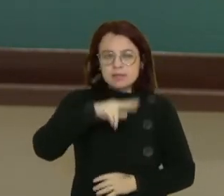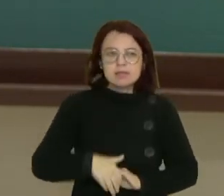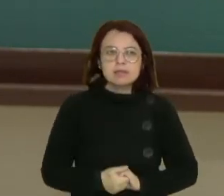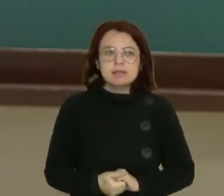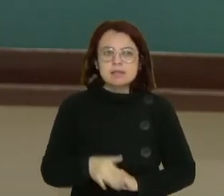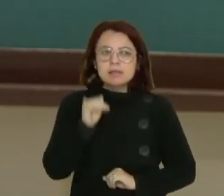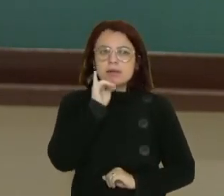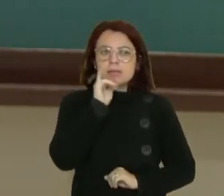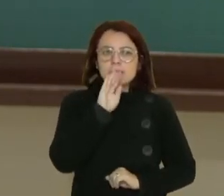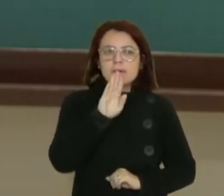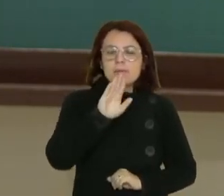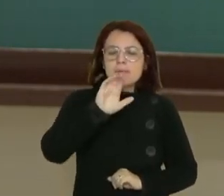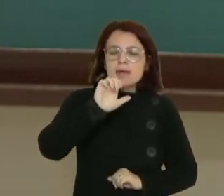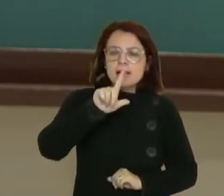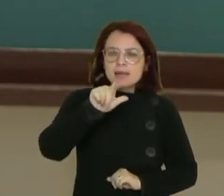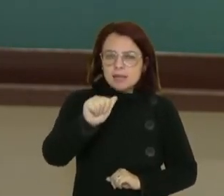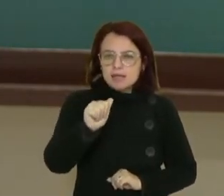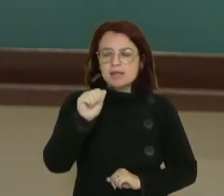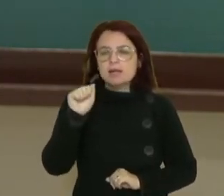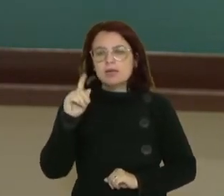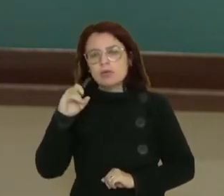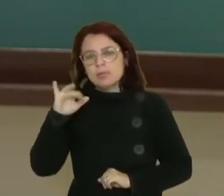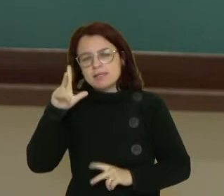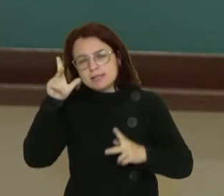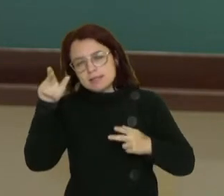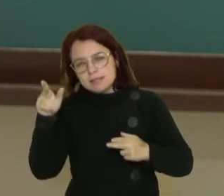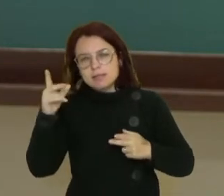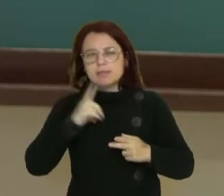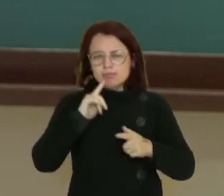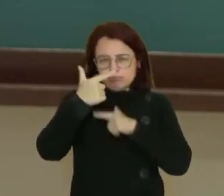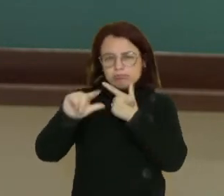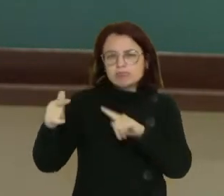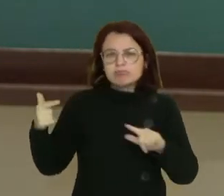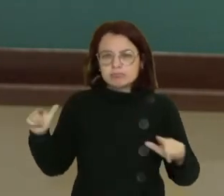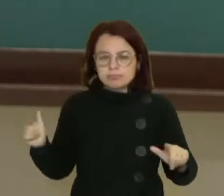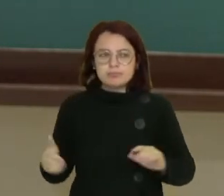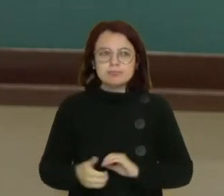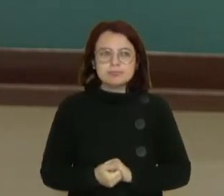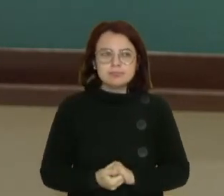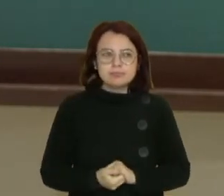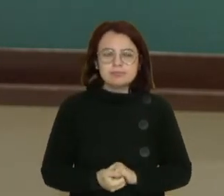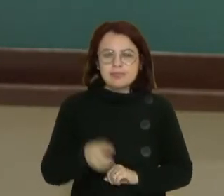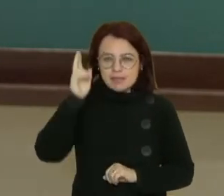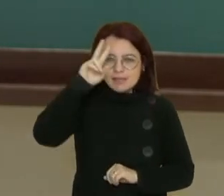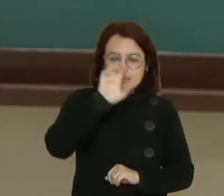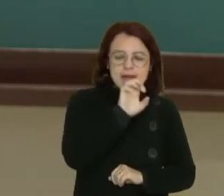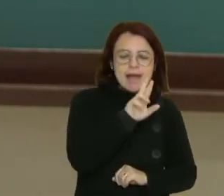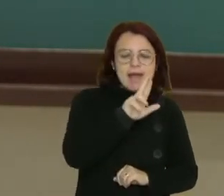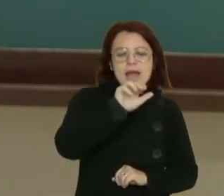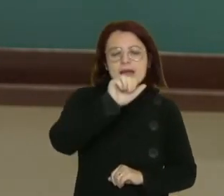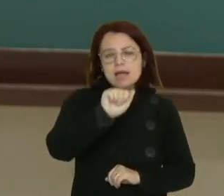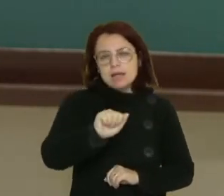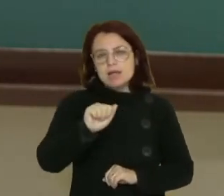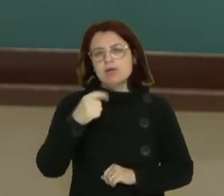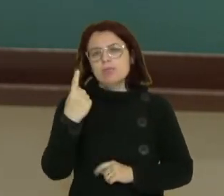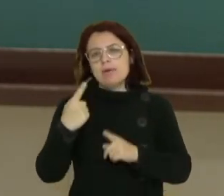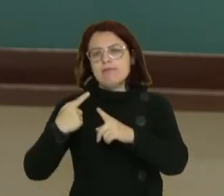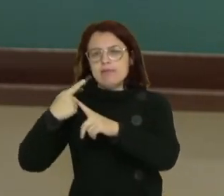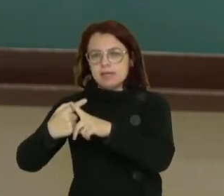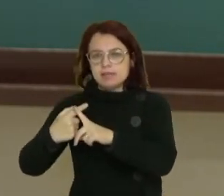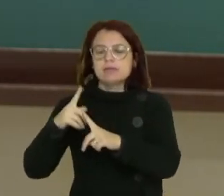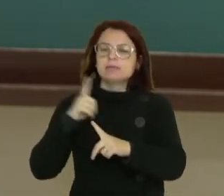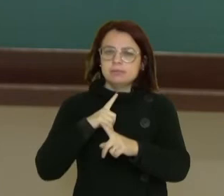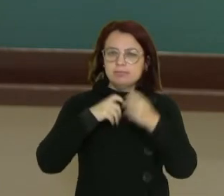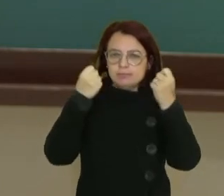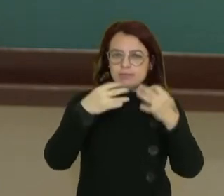Bela Adormecida, Rapunzel, Chapeuzinho Vermelho, Branco de Neve. Era aquele, era uma vez, e aí você conta esses